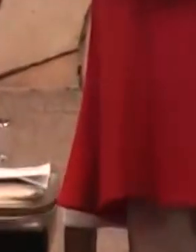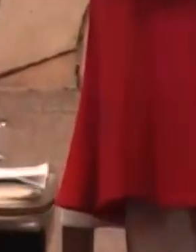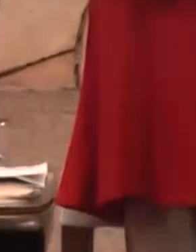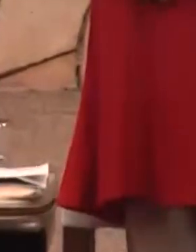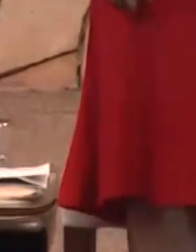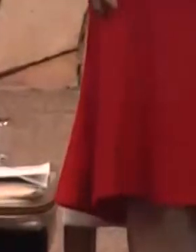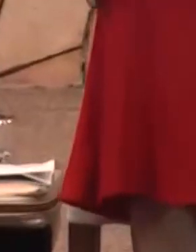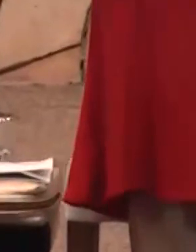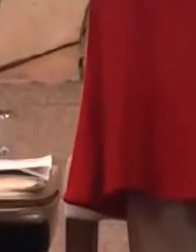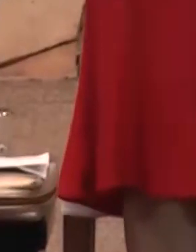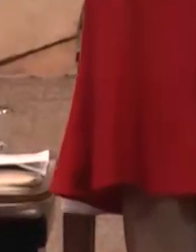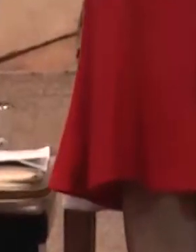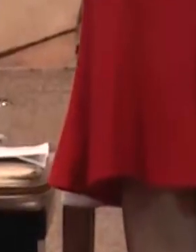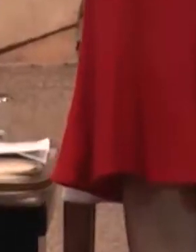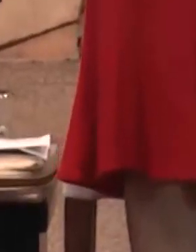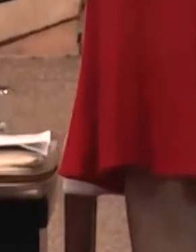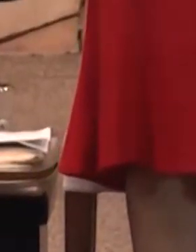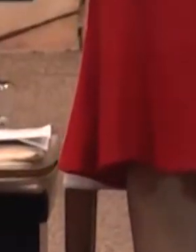Sim, Pai.